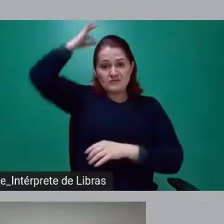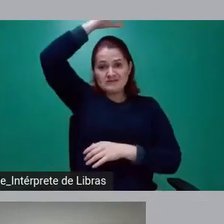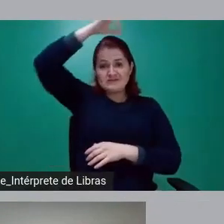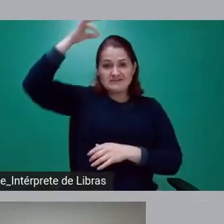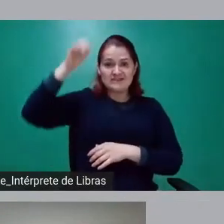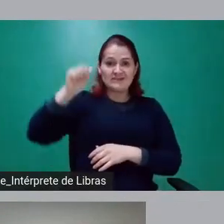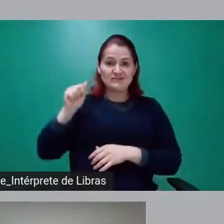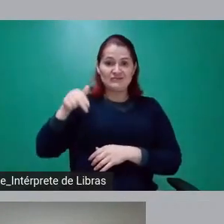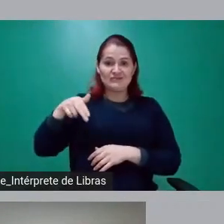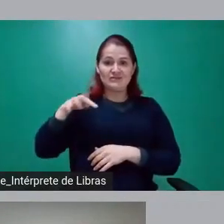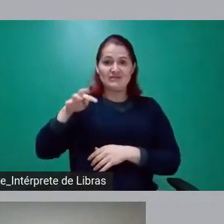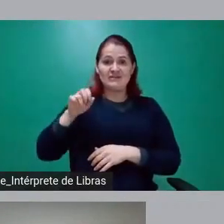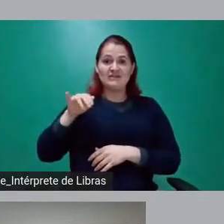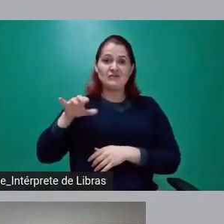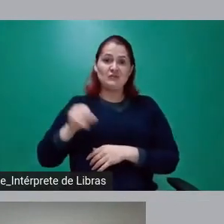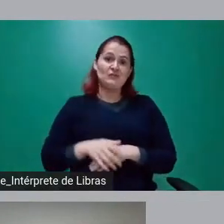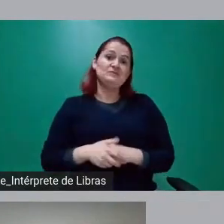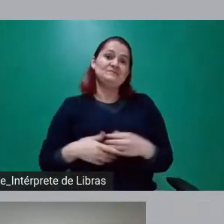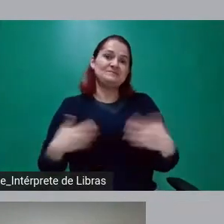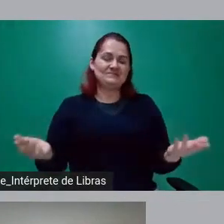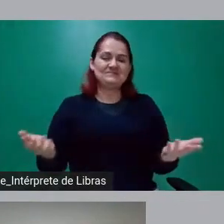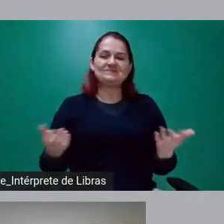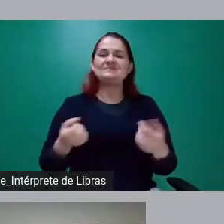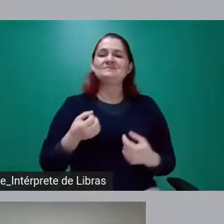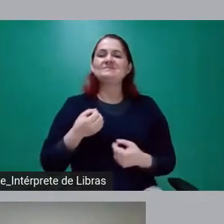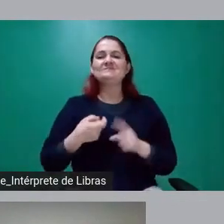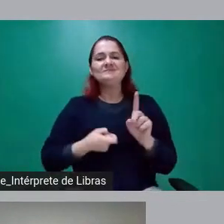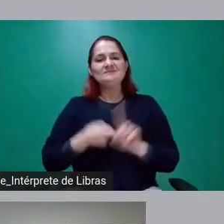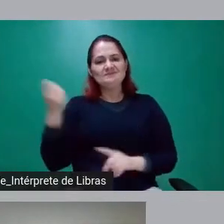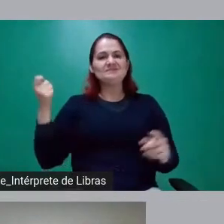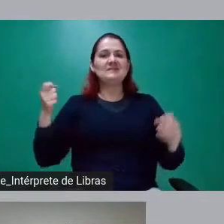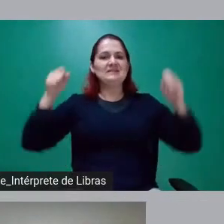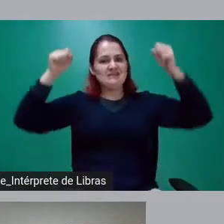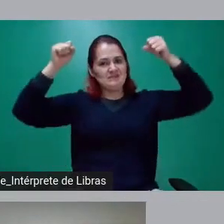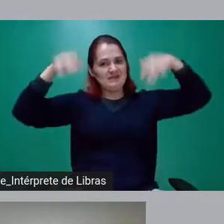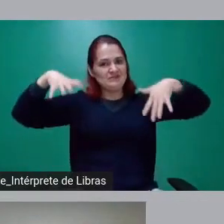Antônio Gomes de Vasconcelos vai falar para a gente da